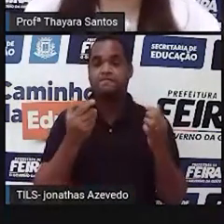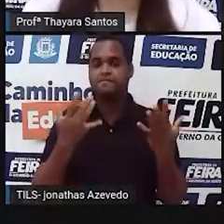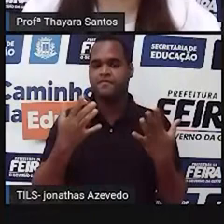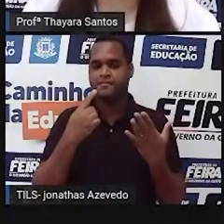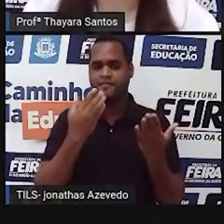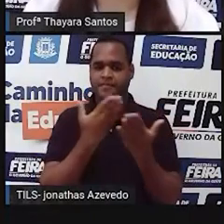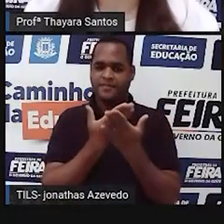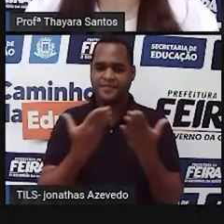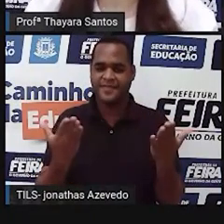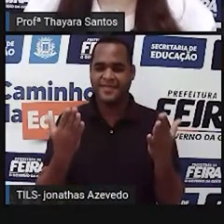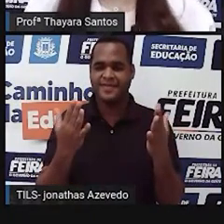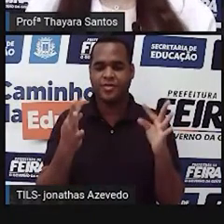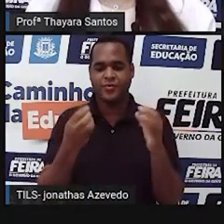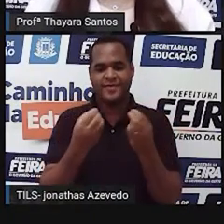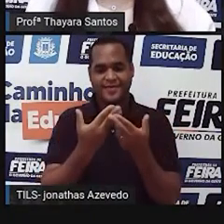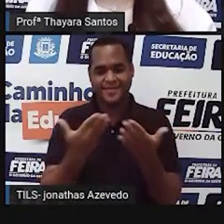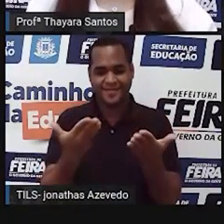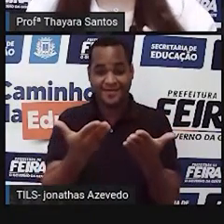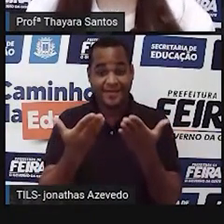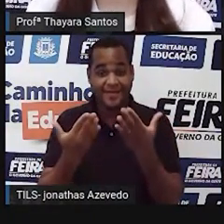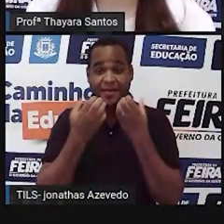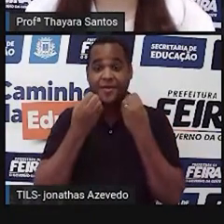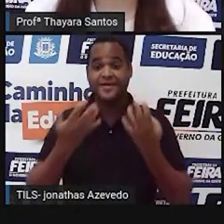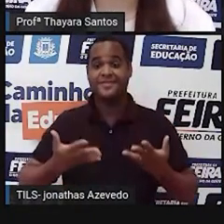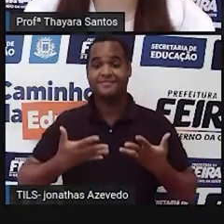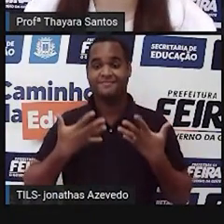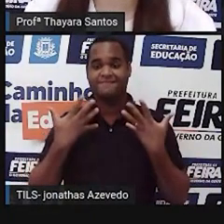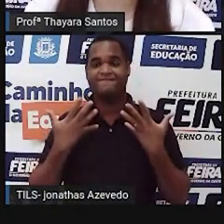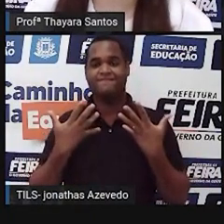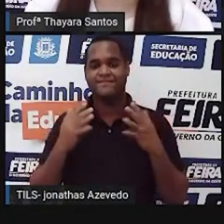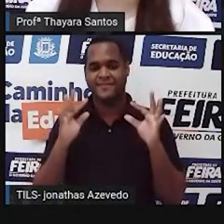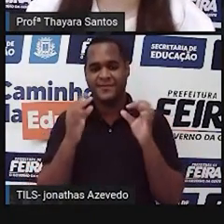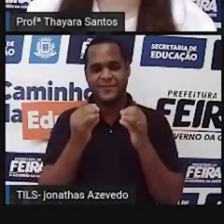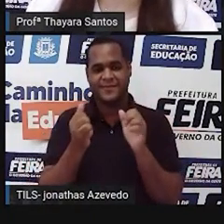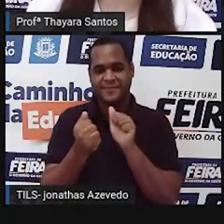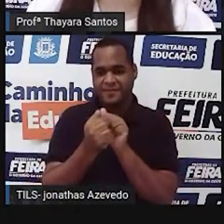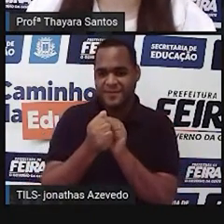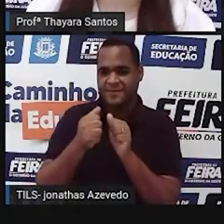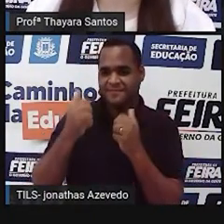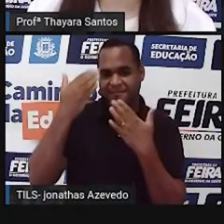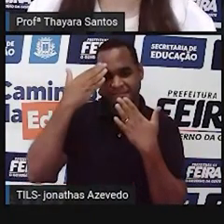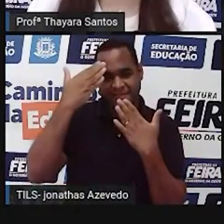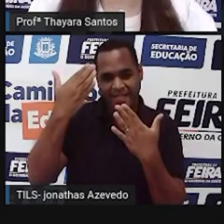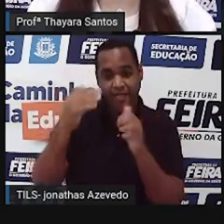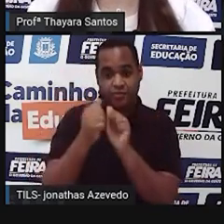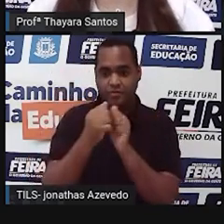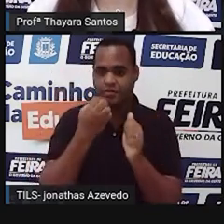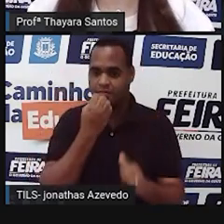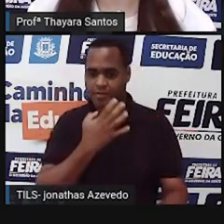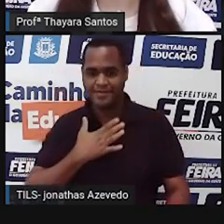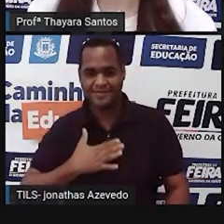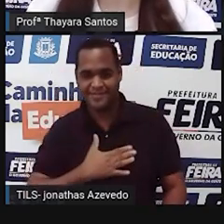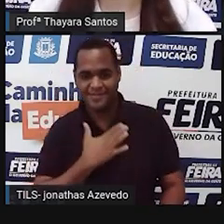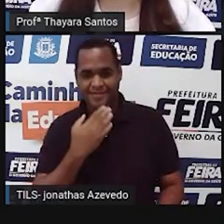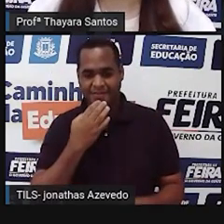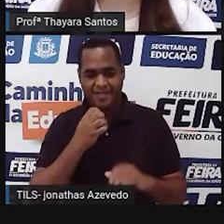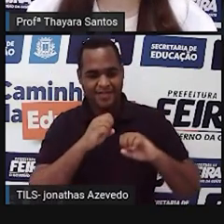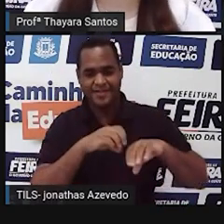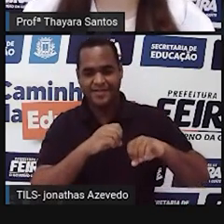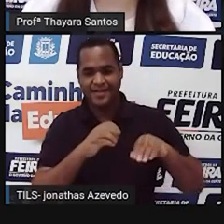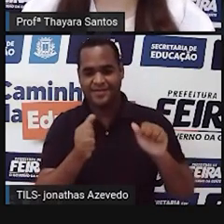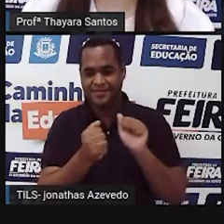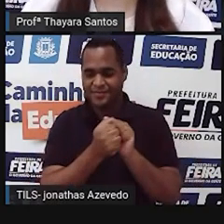vocês que estão aí do outro lado, sejam muito bem-vindos. É uma alegria enorme para a gente ter vocês aqui. Obrigado por estarem aqui com a gente, acompanhando as nossas